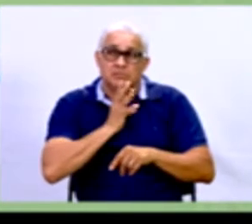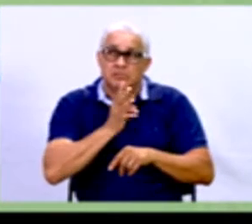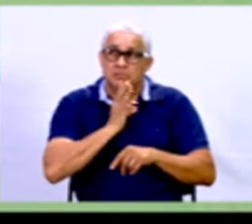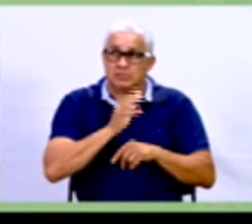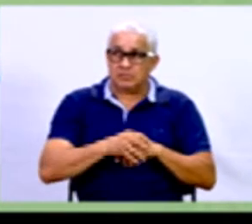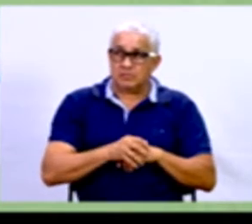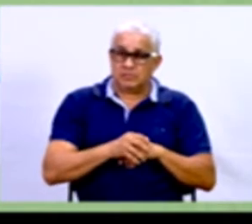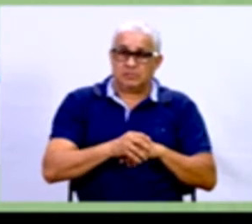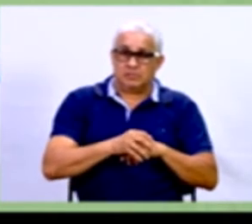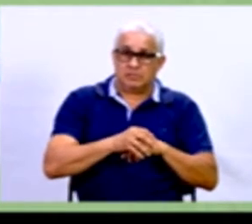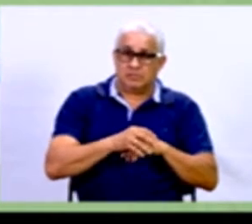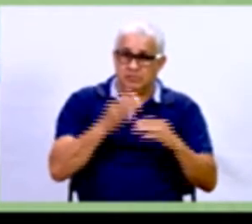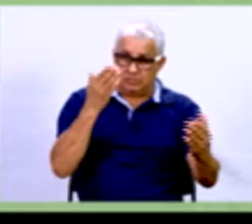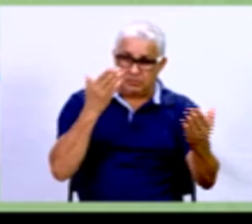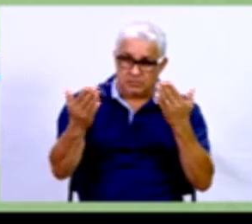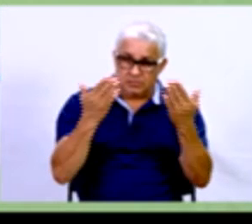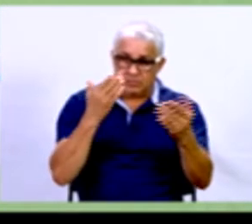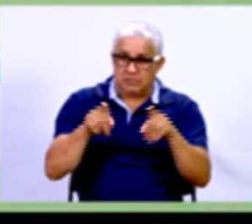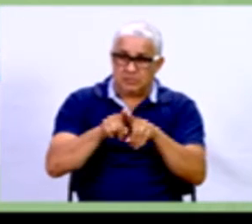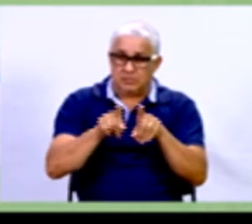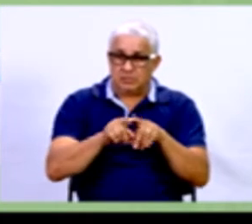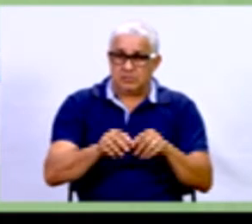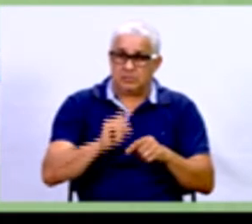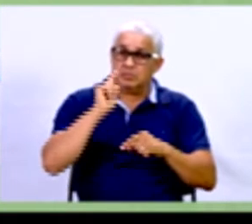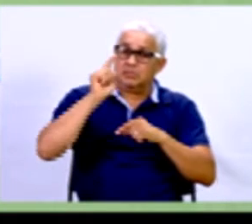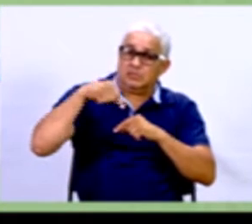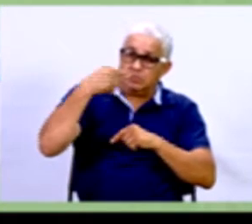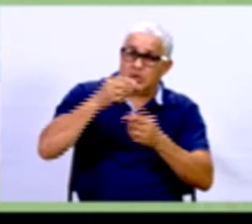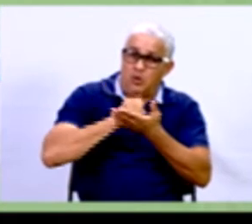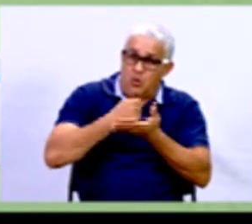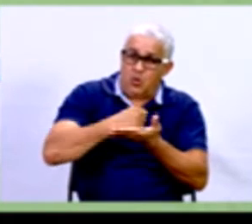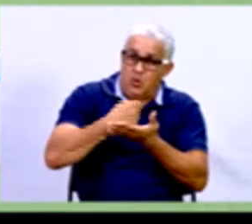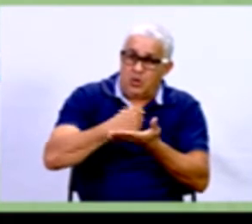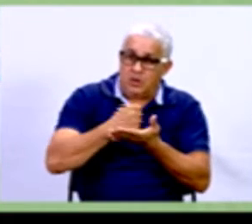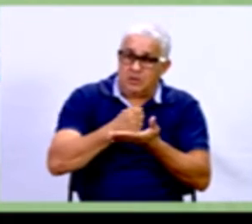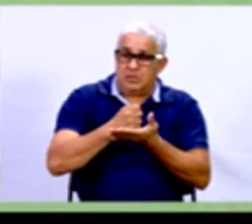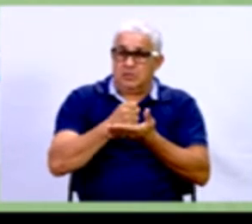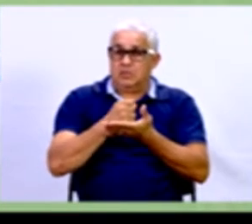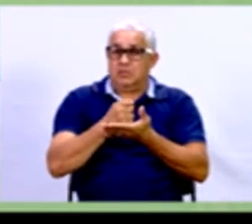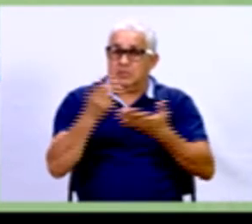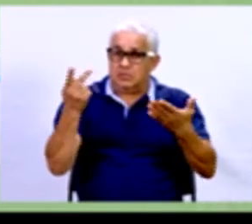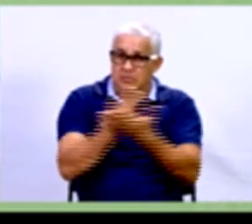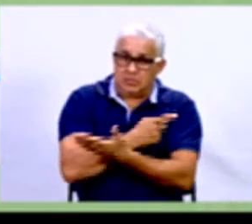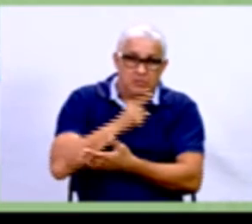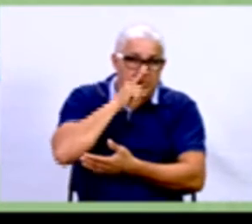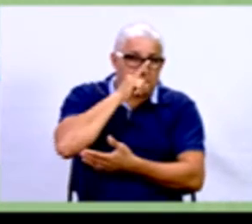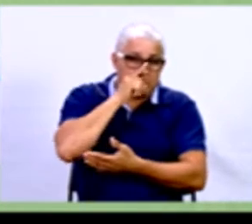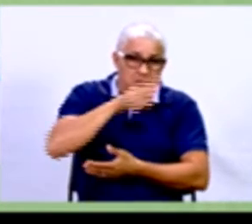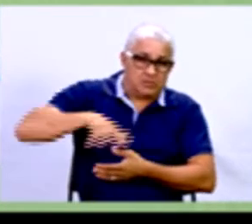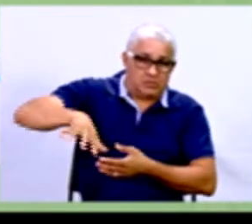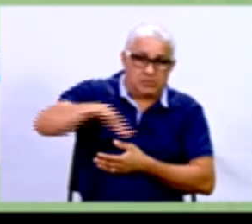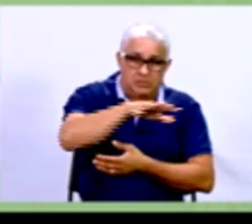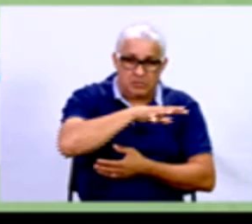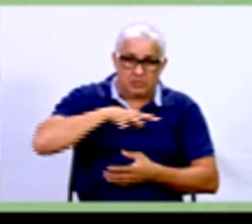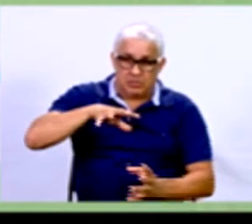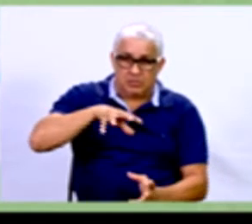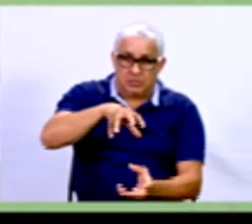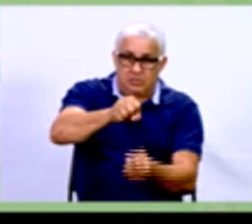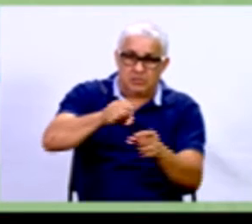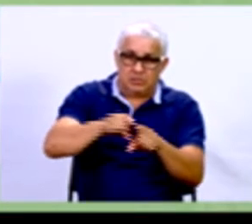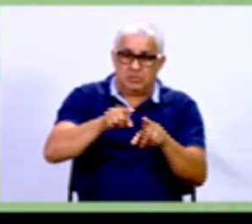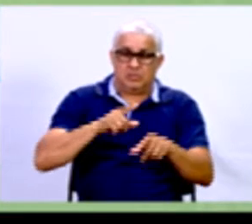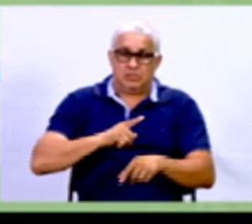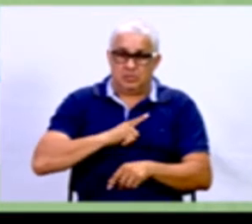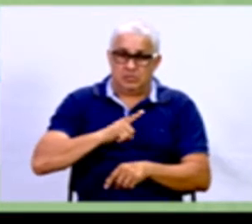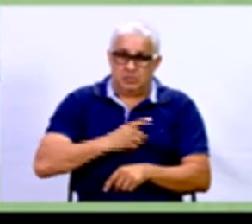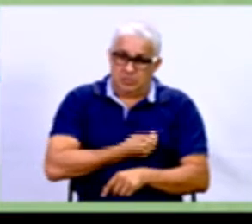reconhecimento, avaliação e consequente controle da ocorrência de riscos ambientais existentes ou que venham